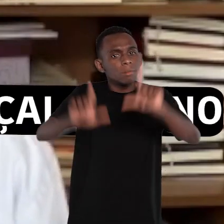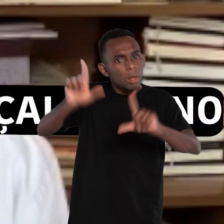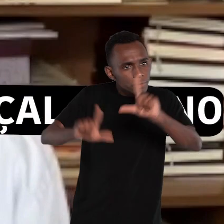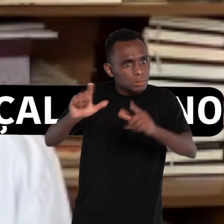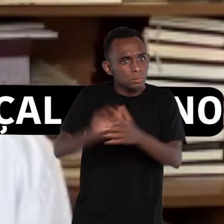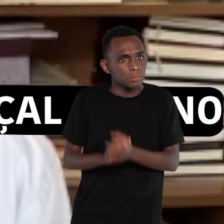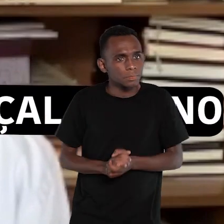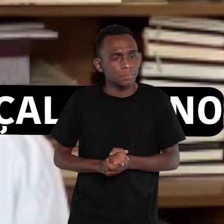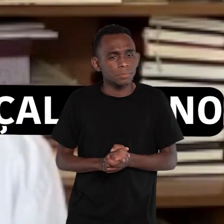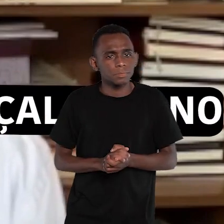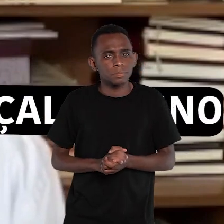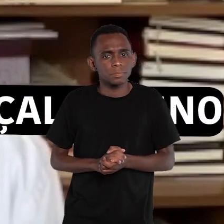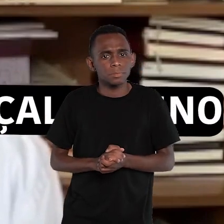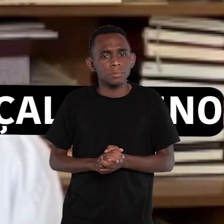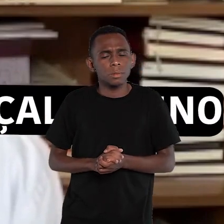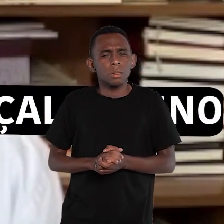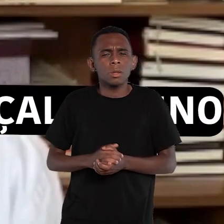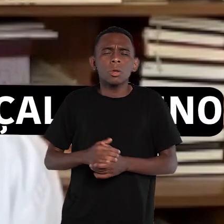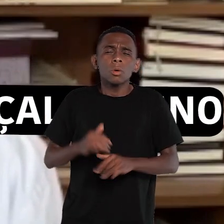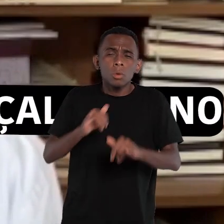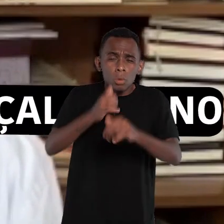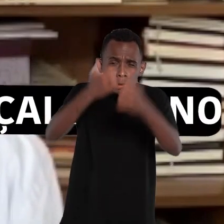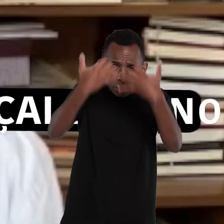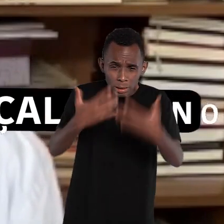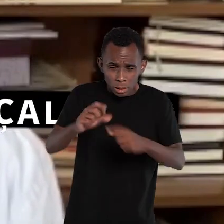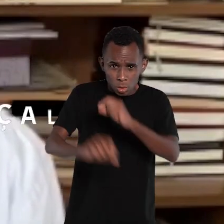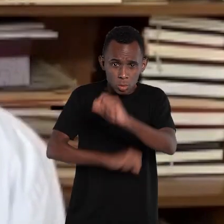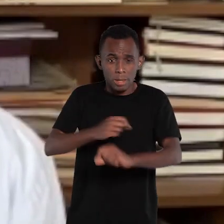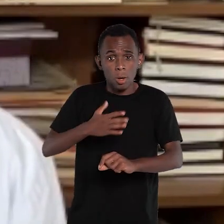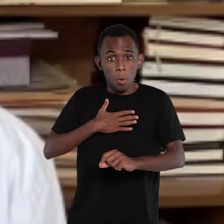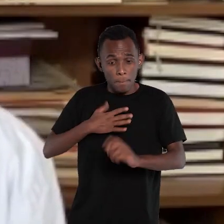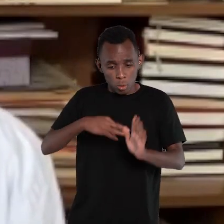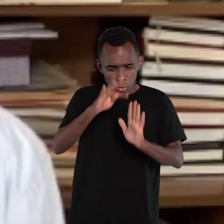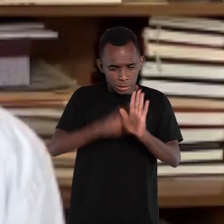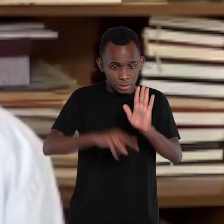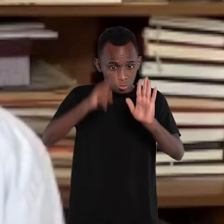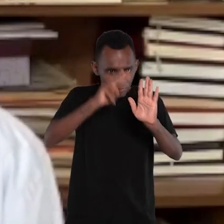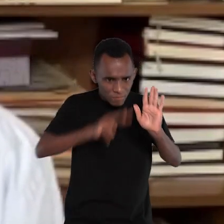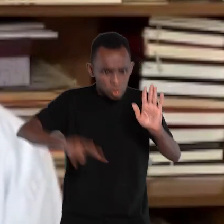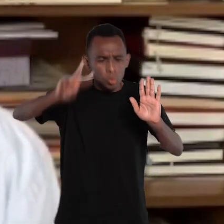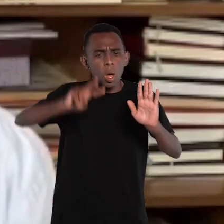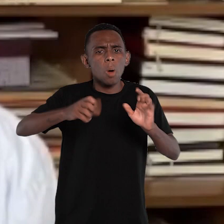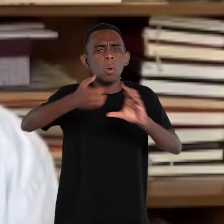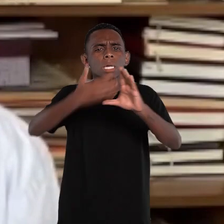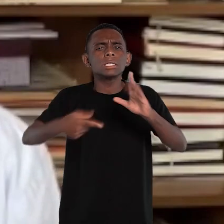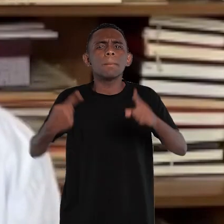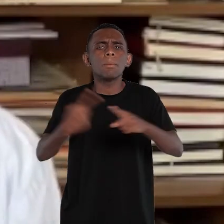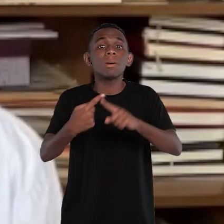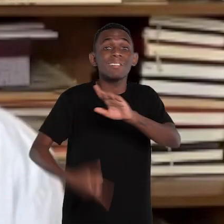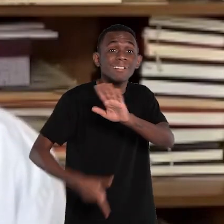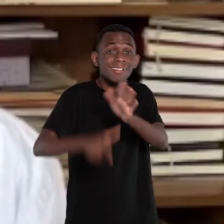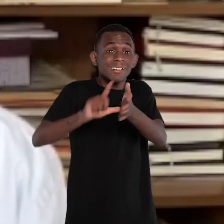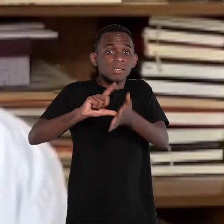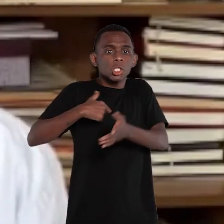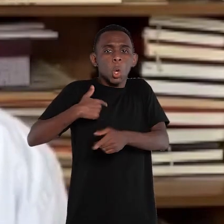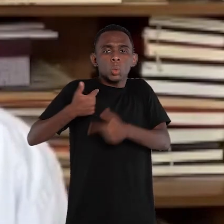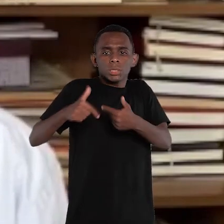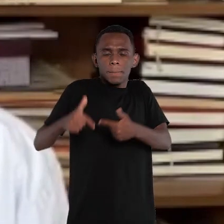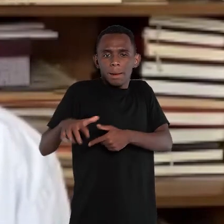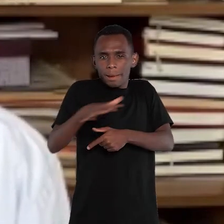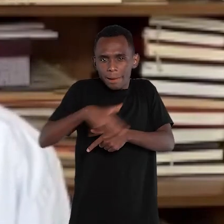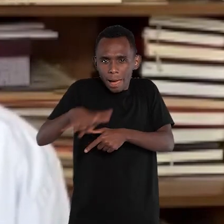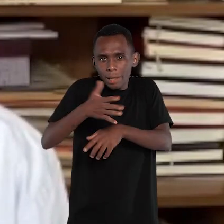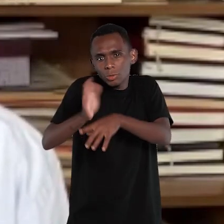viu? Porque eu diria para você que a visualidade do meu texto ela vem desde muito antes de eu trabalhar com cinema